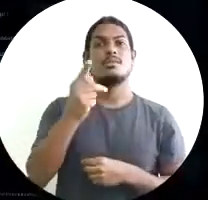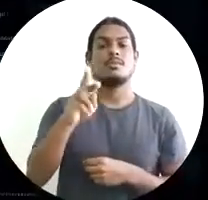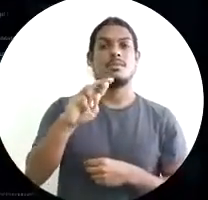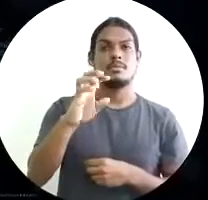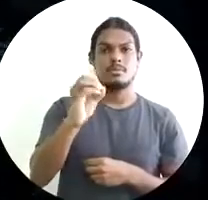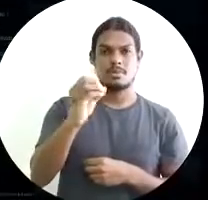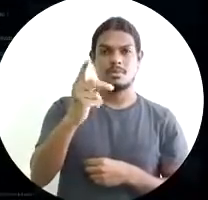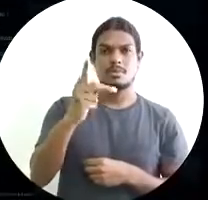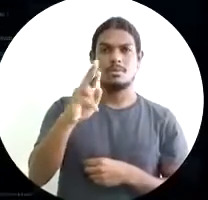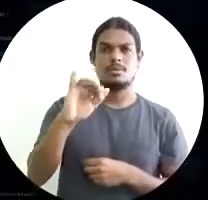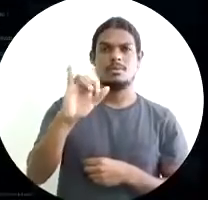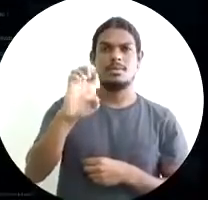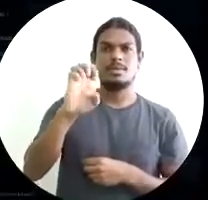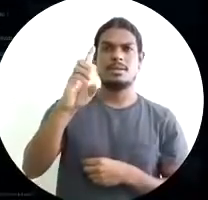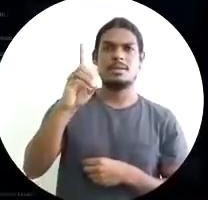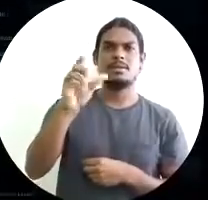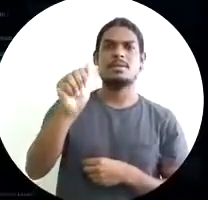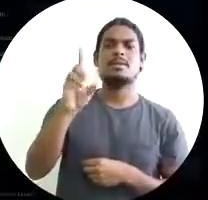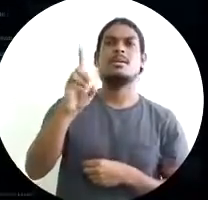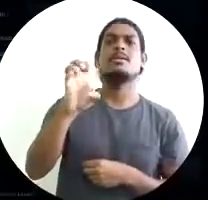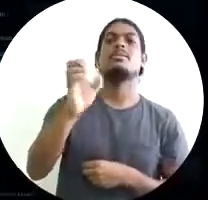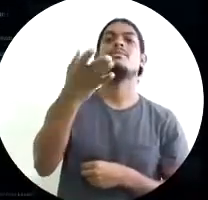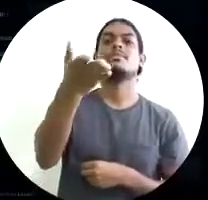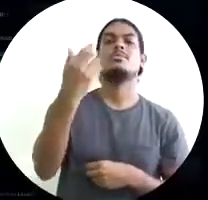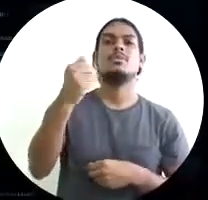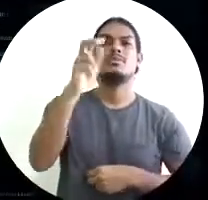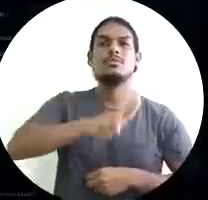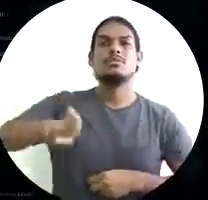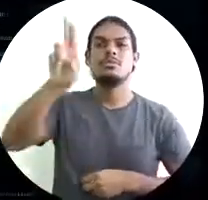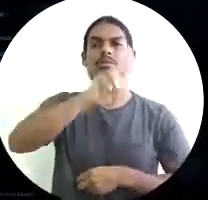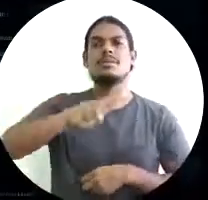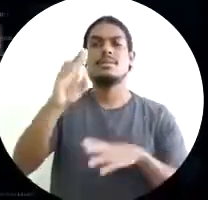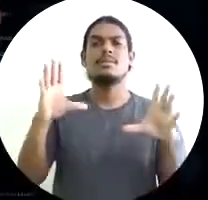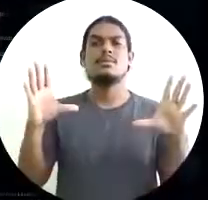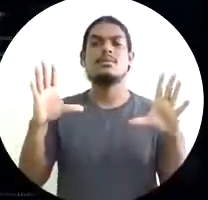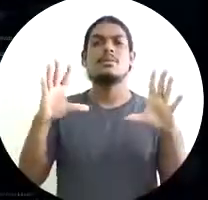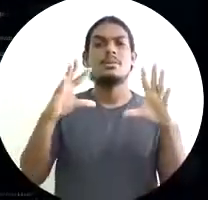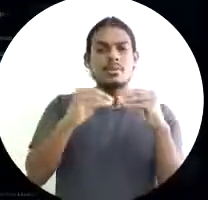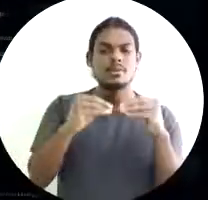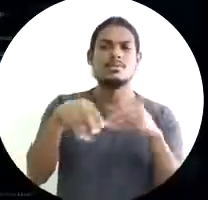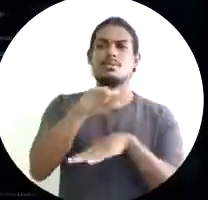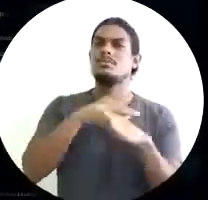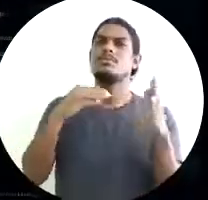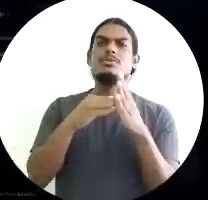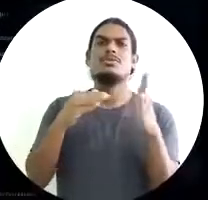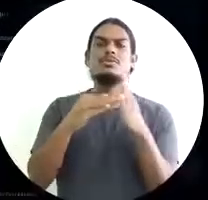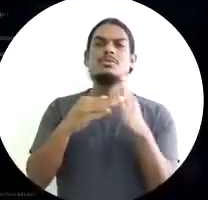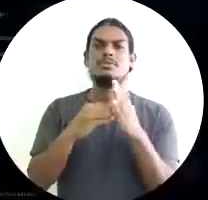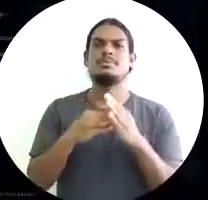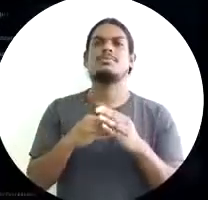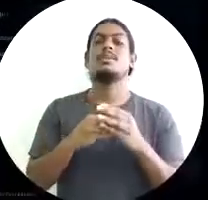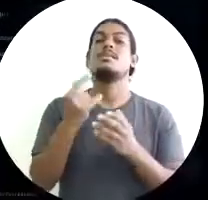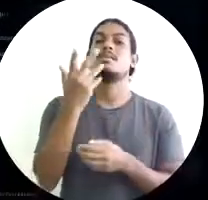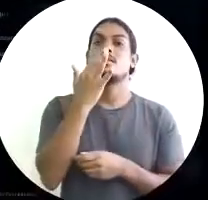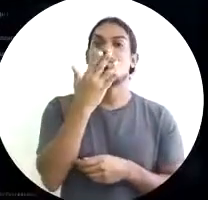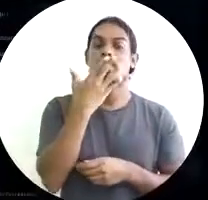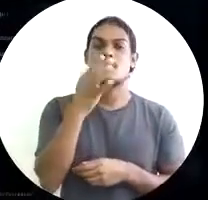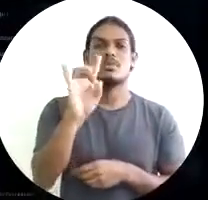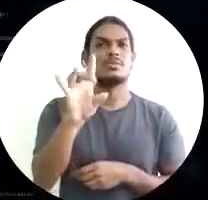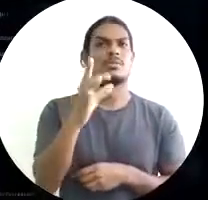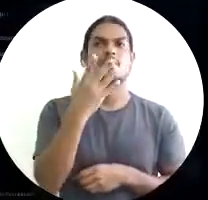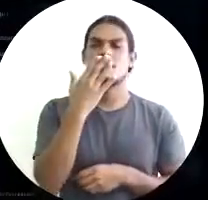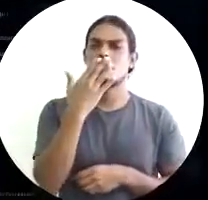propriedade que você pode usar, que vai ser o resumo delas todinhas. Então, a background color, ela é só para